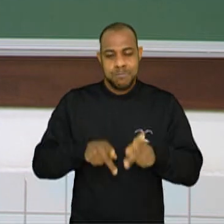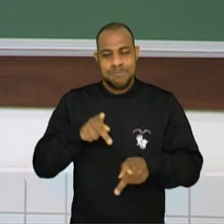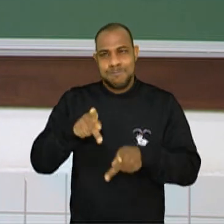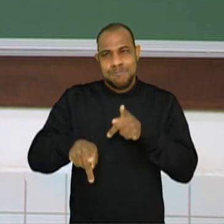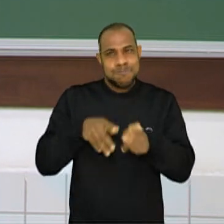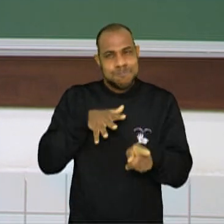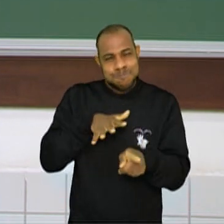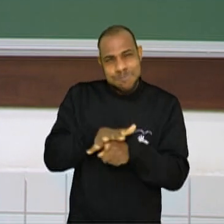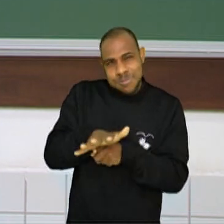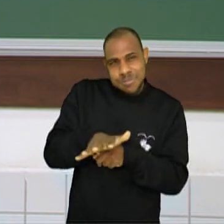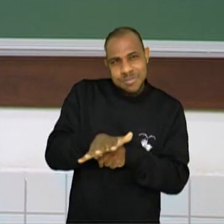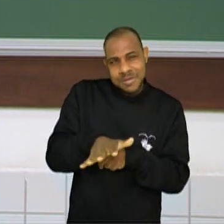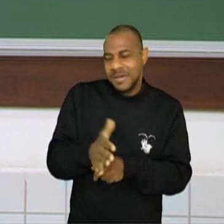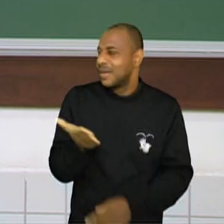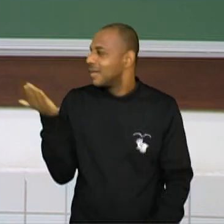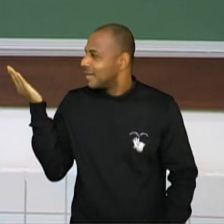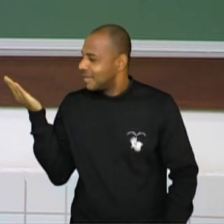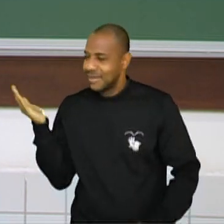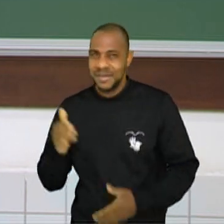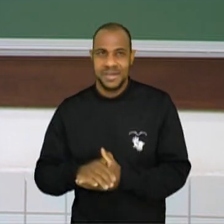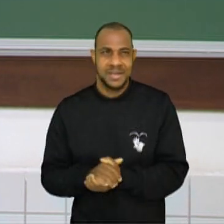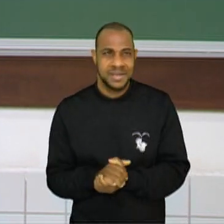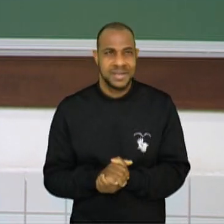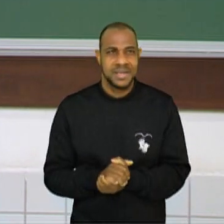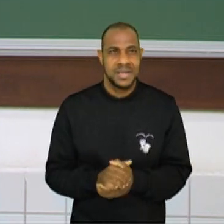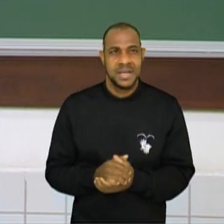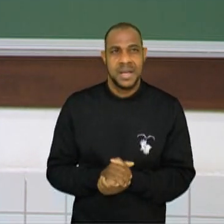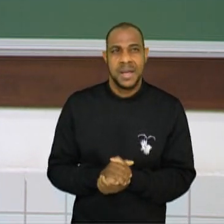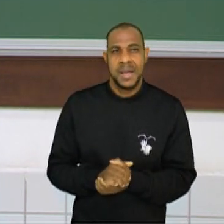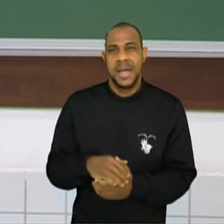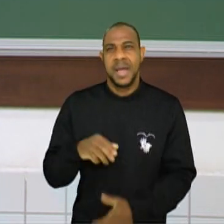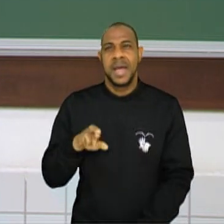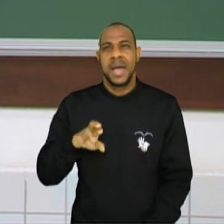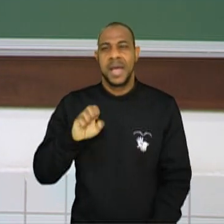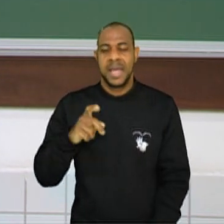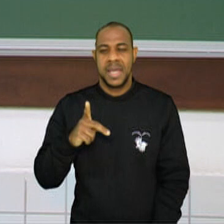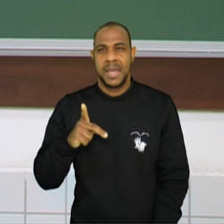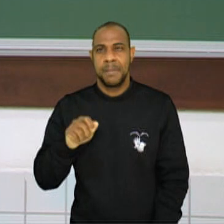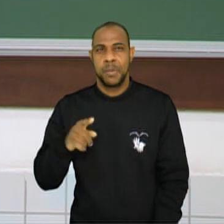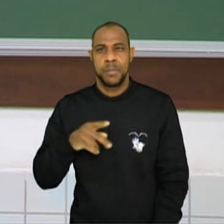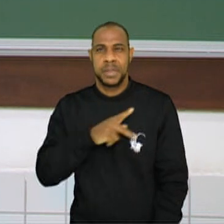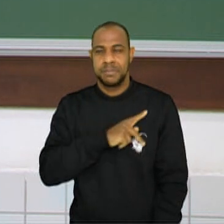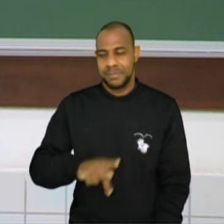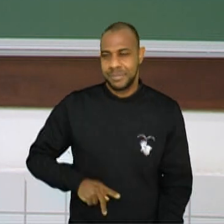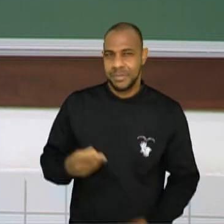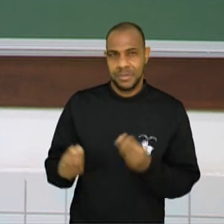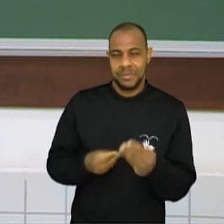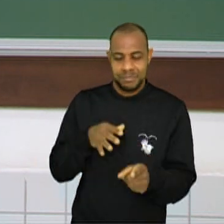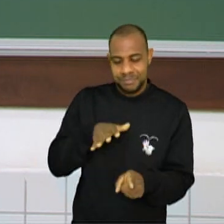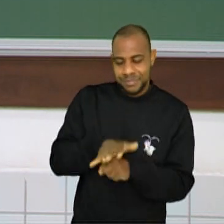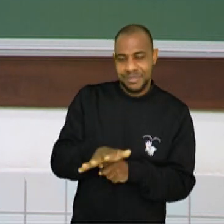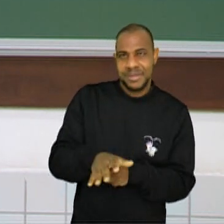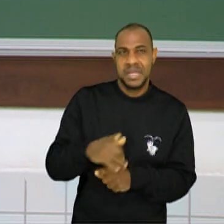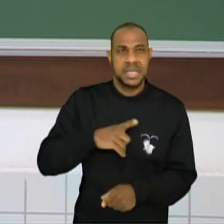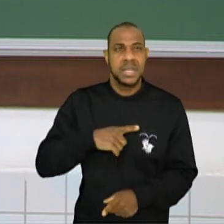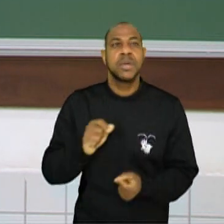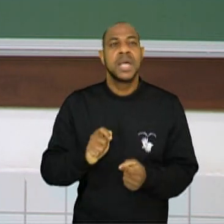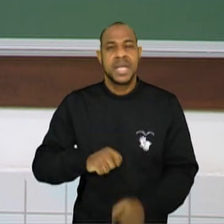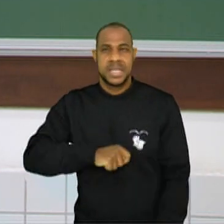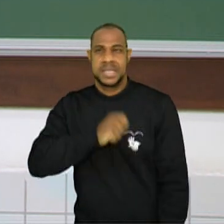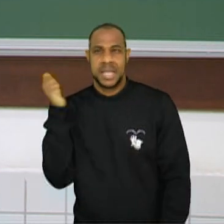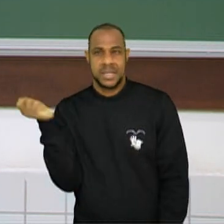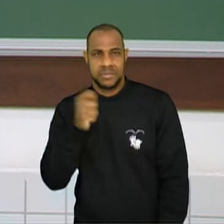na nossa República, até agora, a proclamação da República e a chamada República da Espada, governantes aí, militares, né?